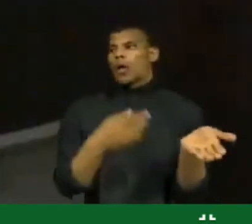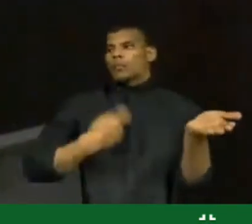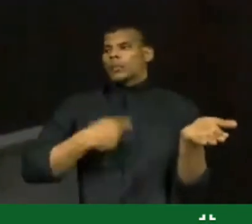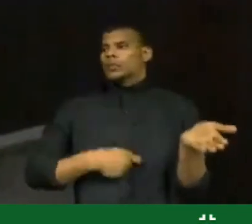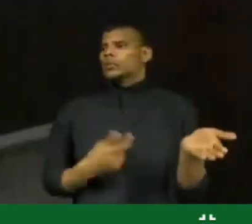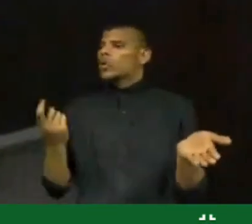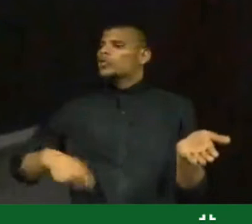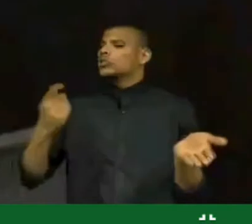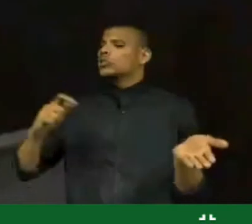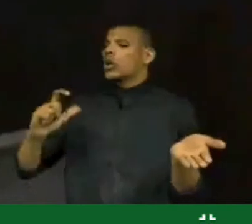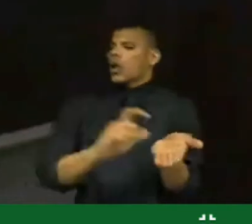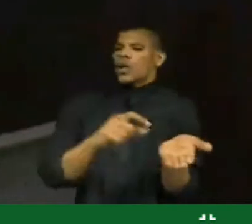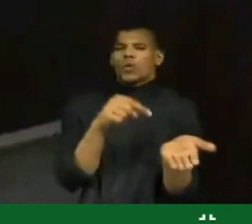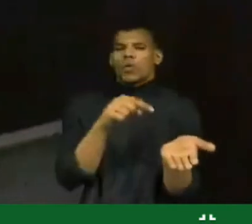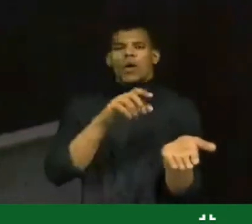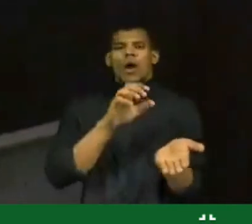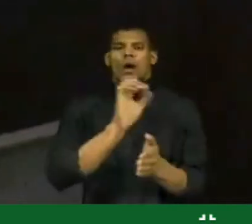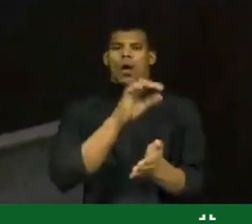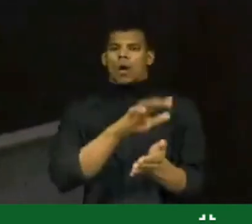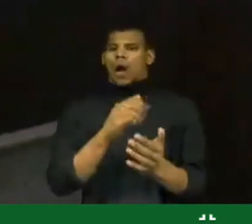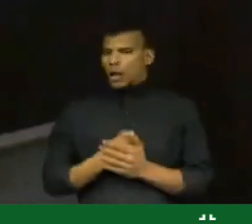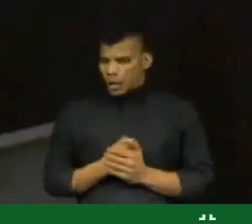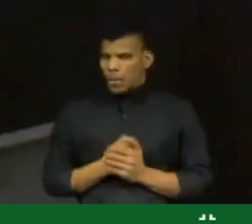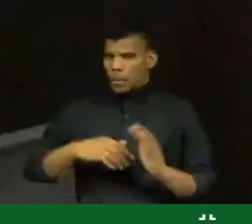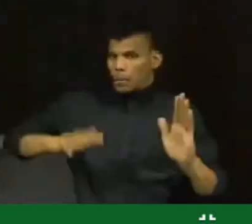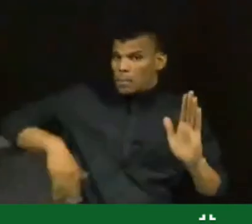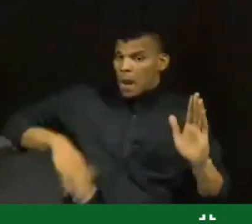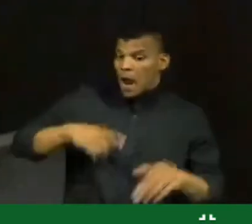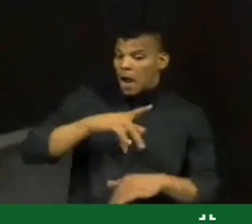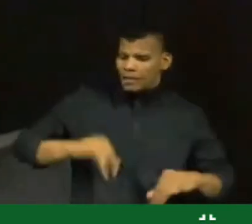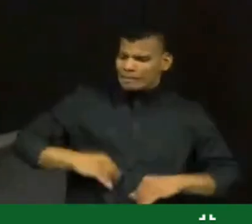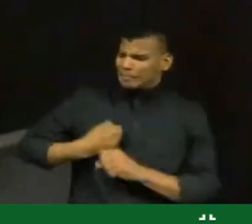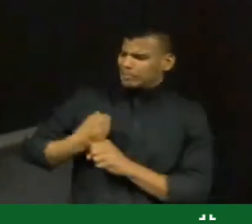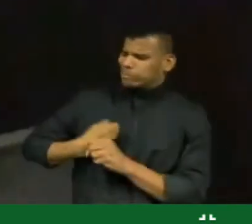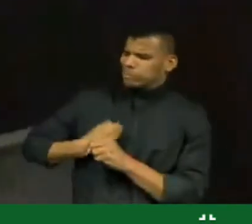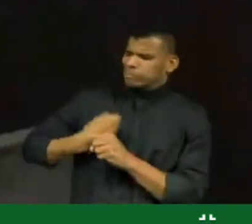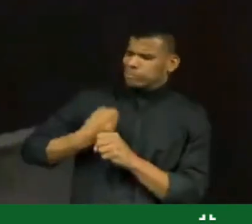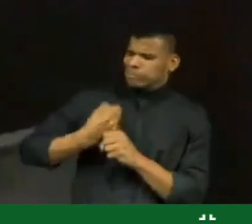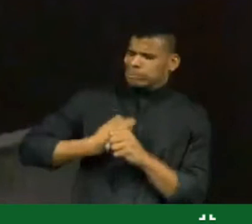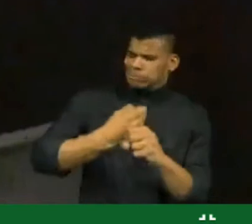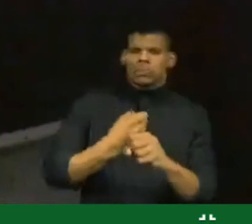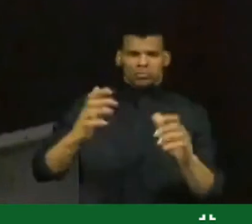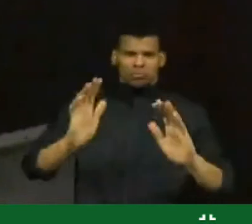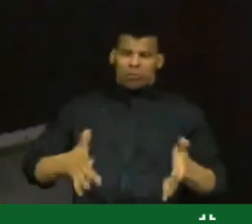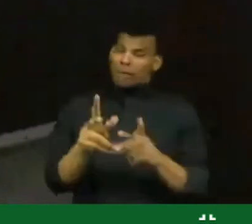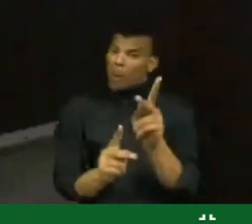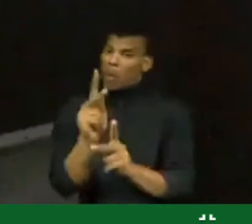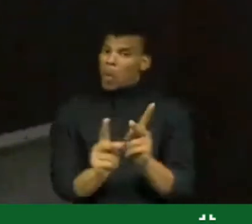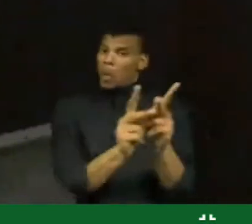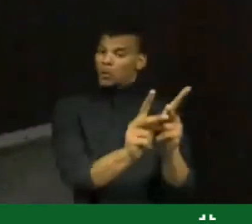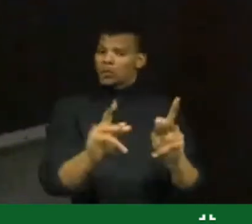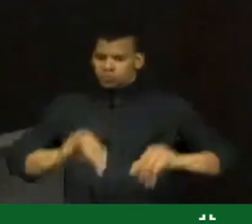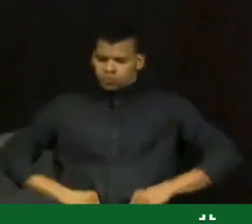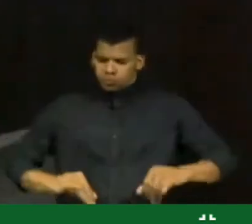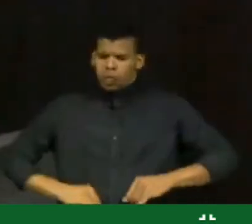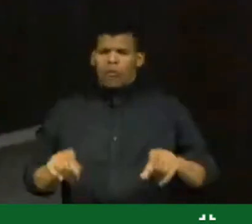destinem recursos para a orla que vem sofrendo há anos, há décadas, e que a população tem